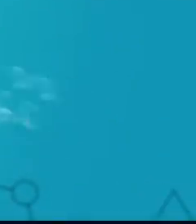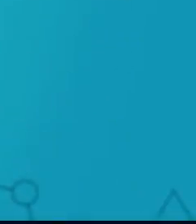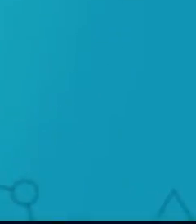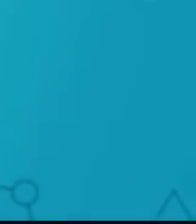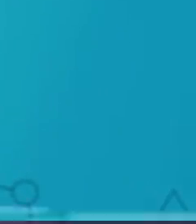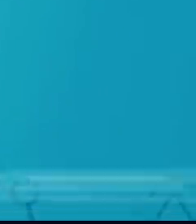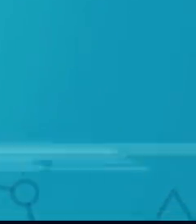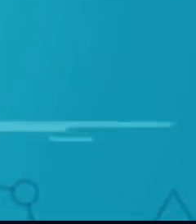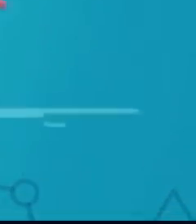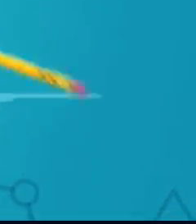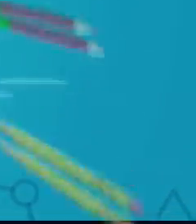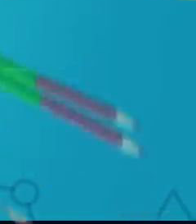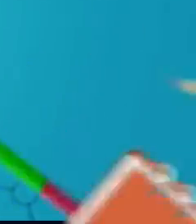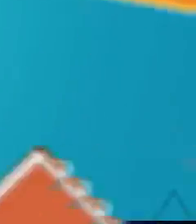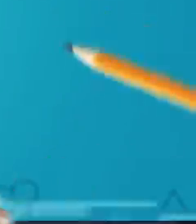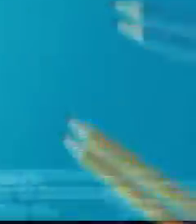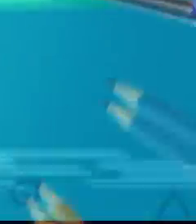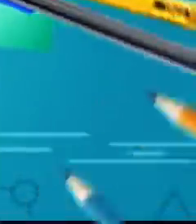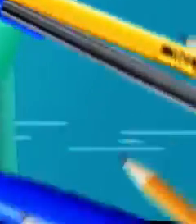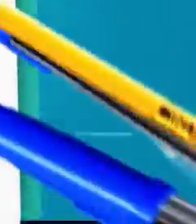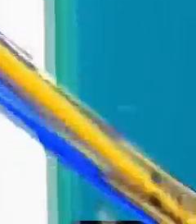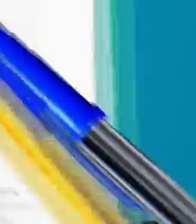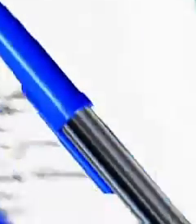E aí